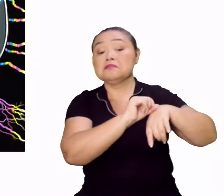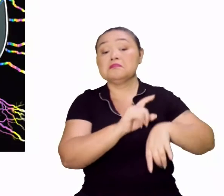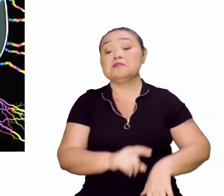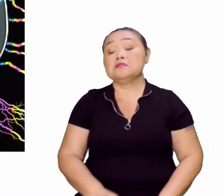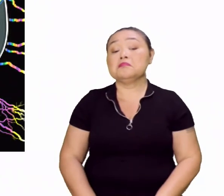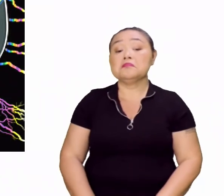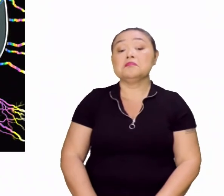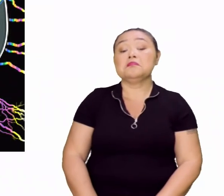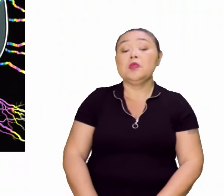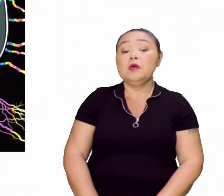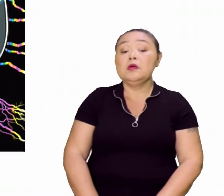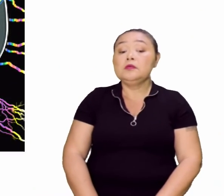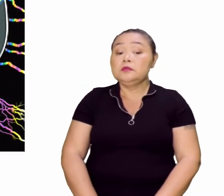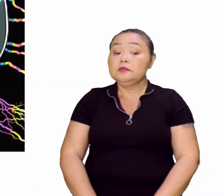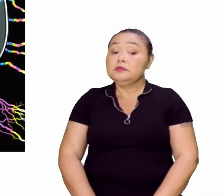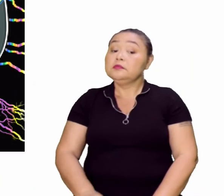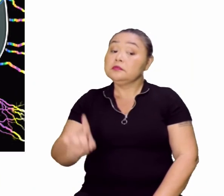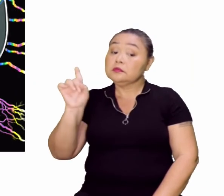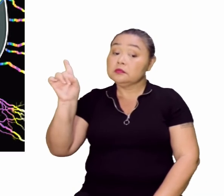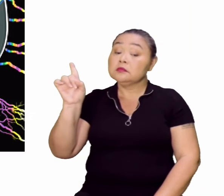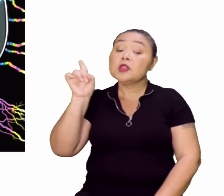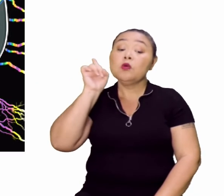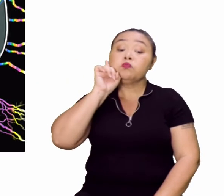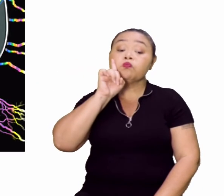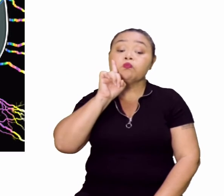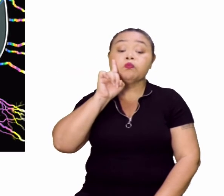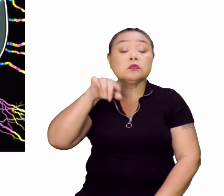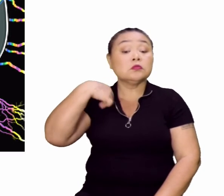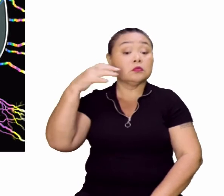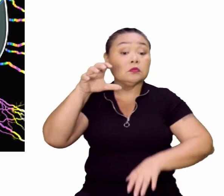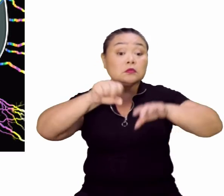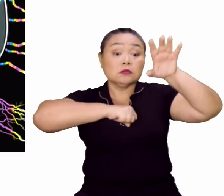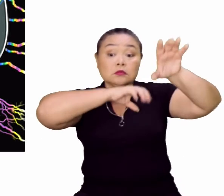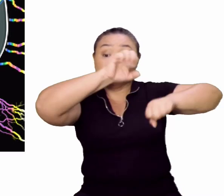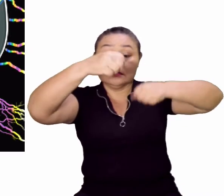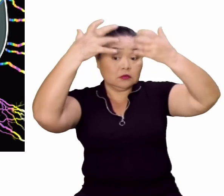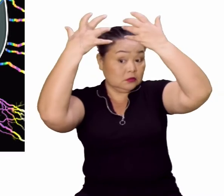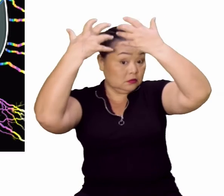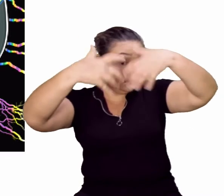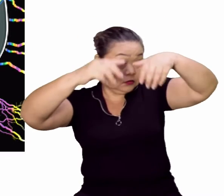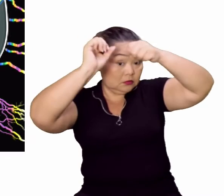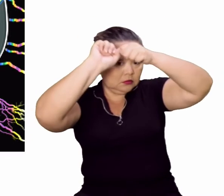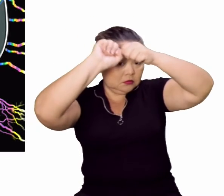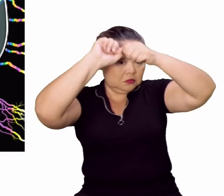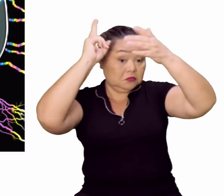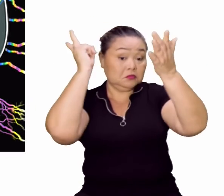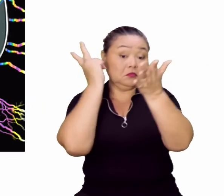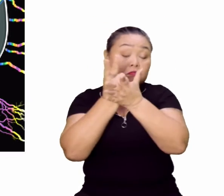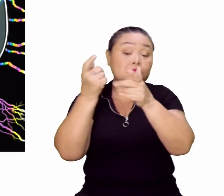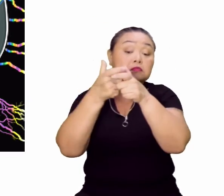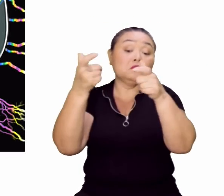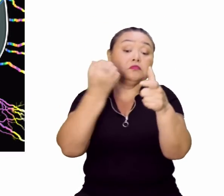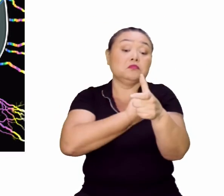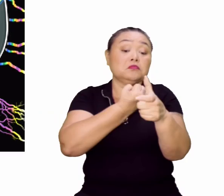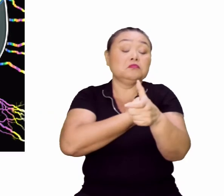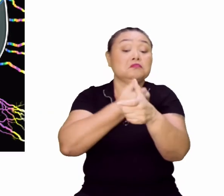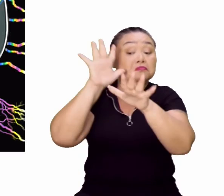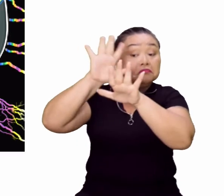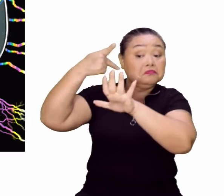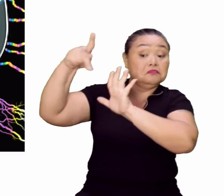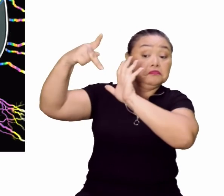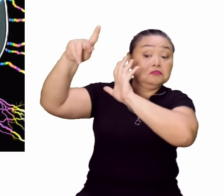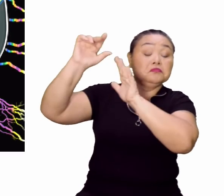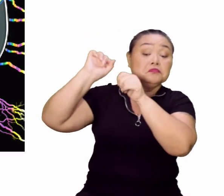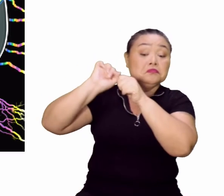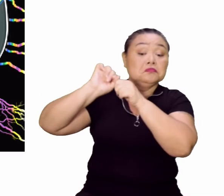qualificada o país de origem. Os Estados Unidos são os grandes captadores dos cérebros, mesmo tendo um grande número já deles